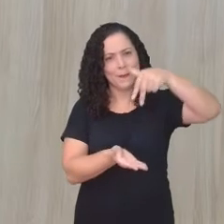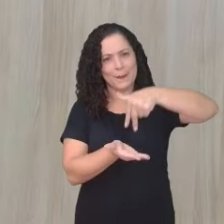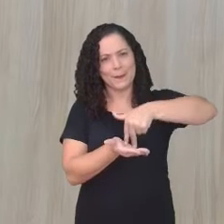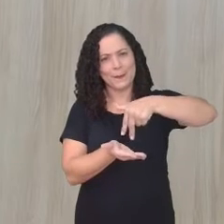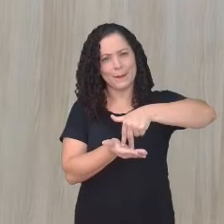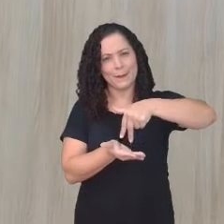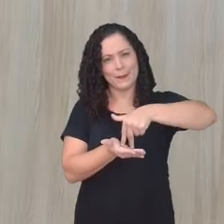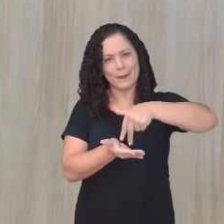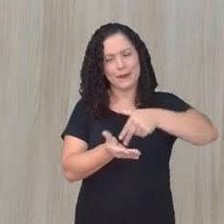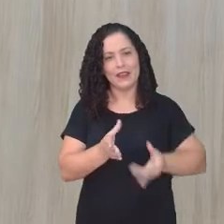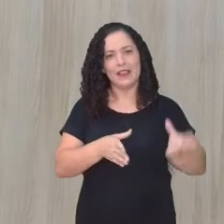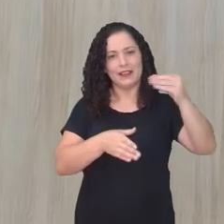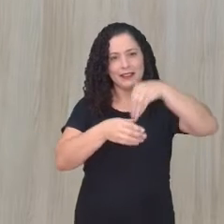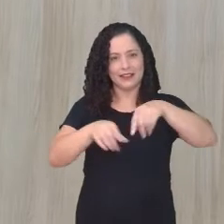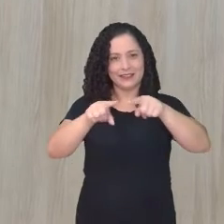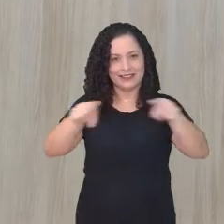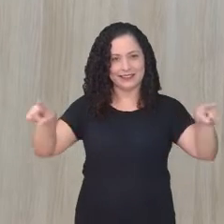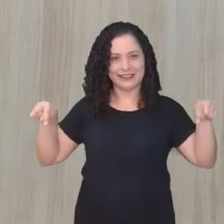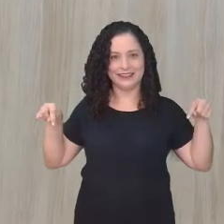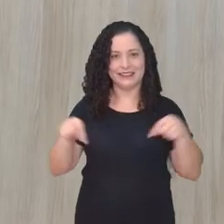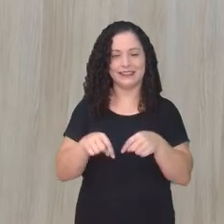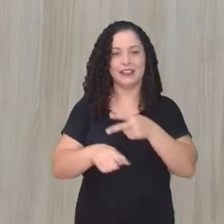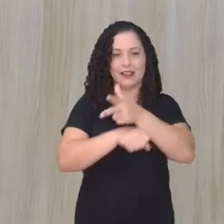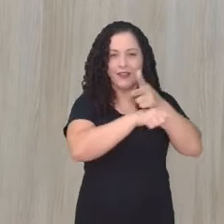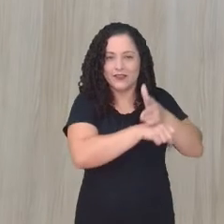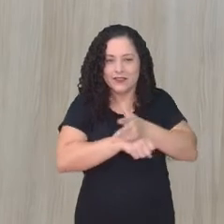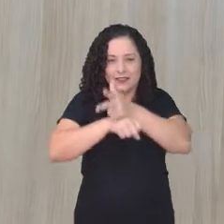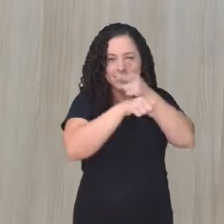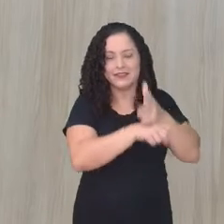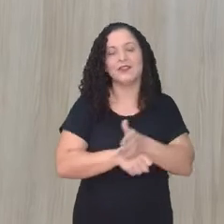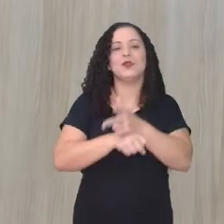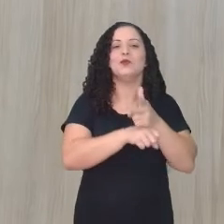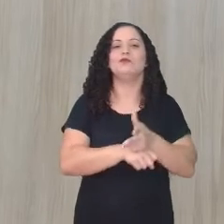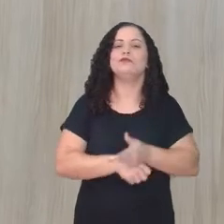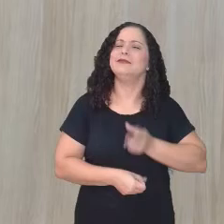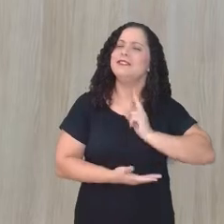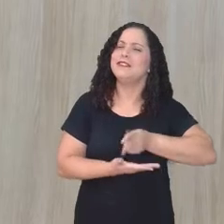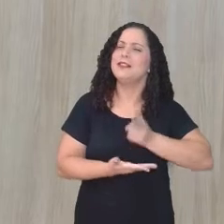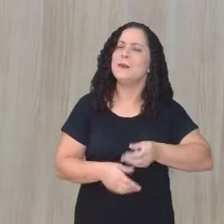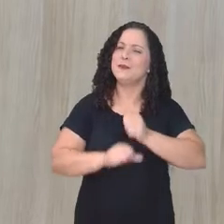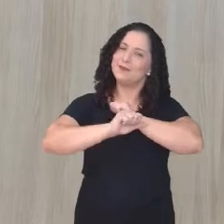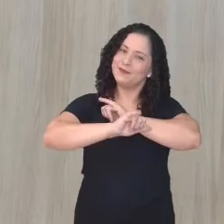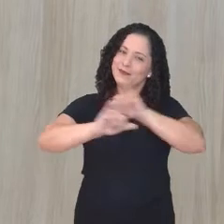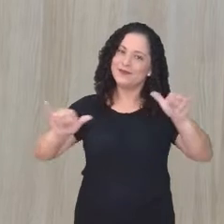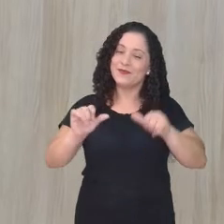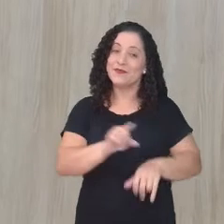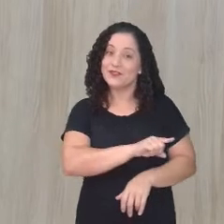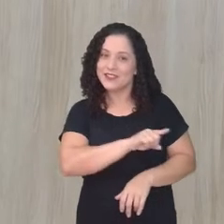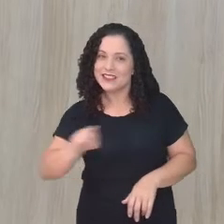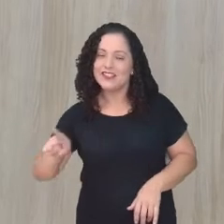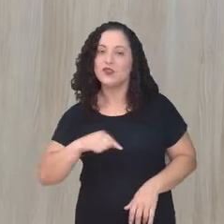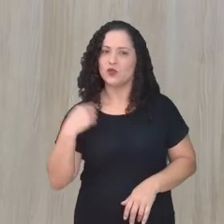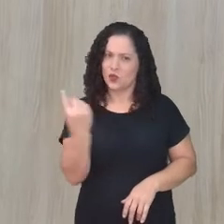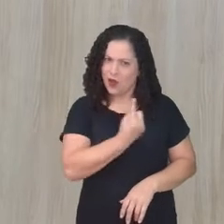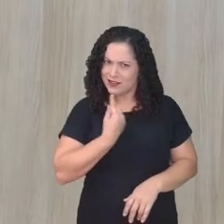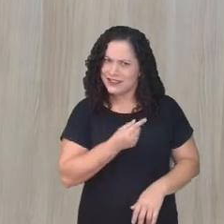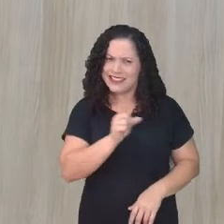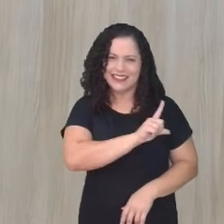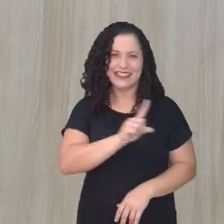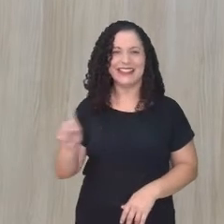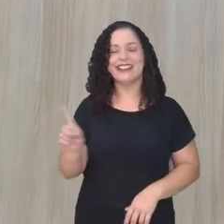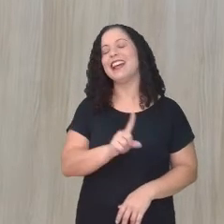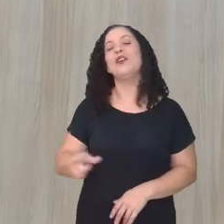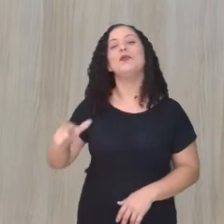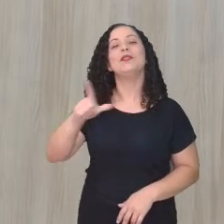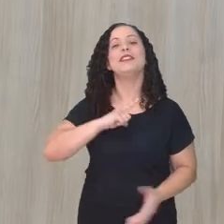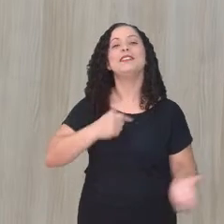nos estúdios Educa Recife. E como sempre falo com vocês, não estou sozinha, eu tenho o privilégio